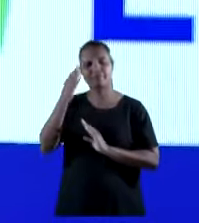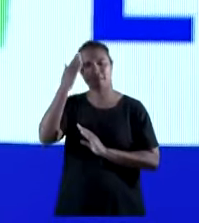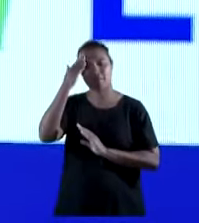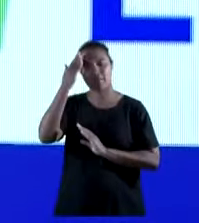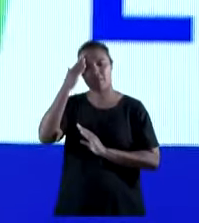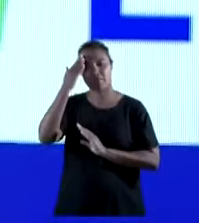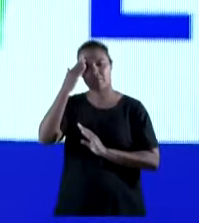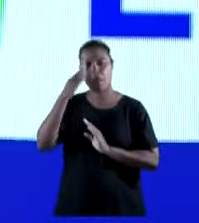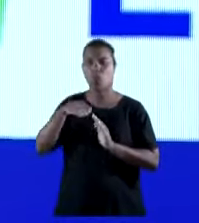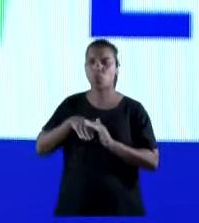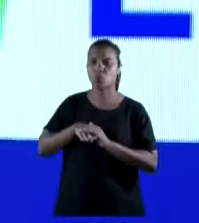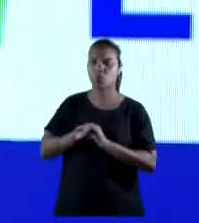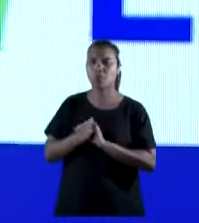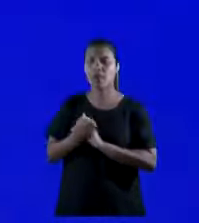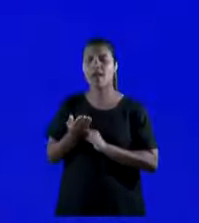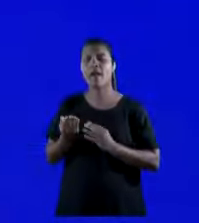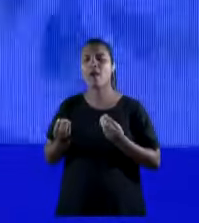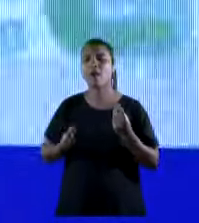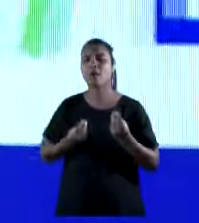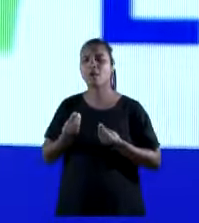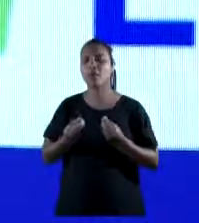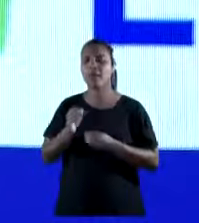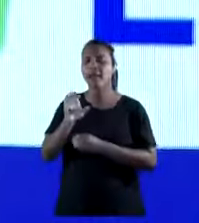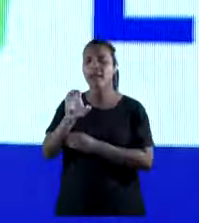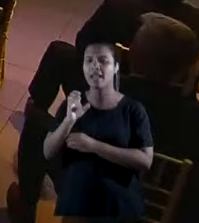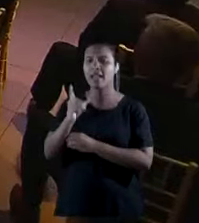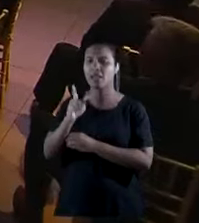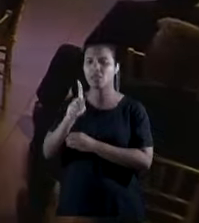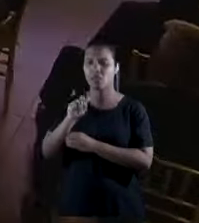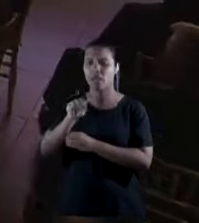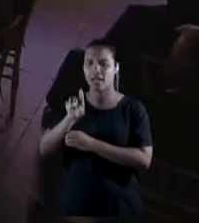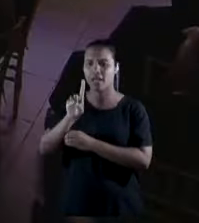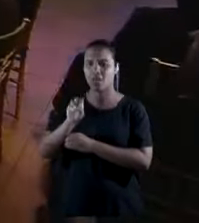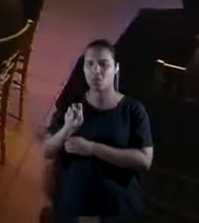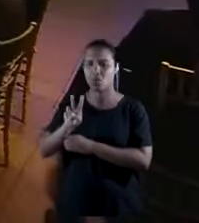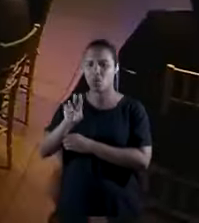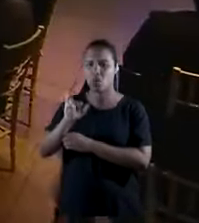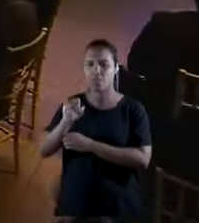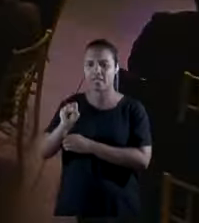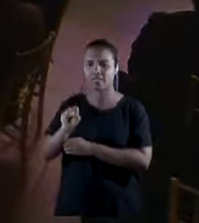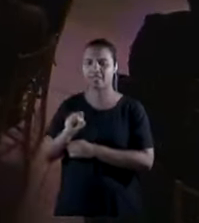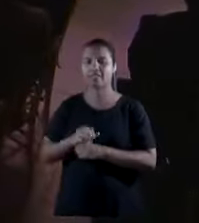defensivo, Eduardo Luiz, mais conhecido como Edu Dracena.